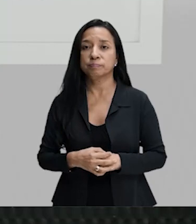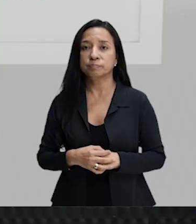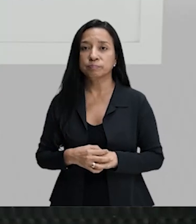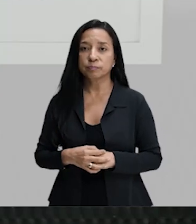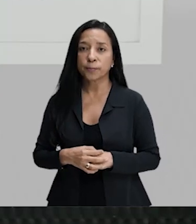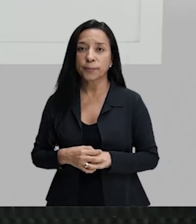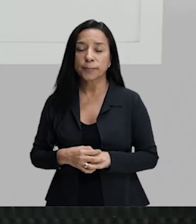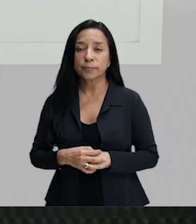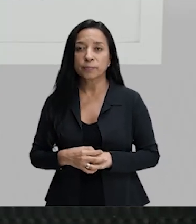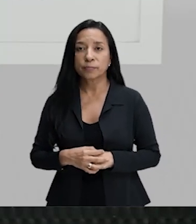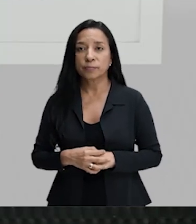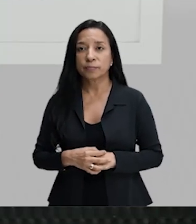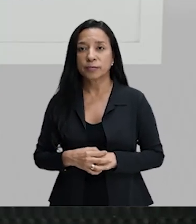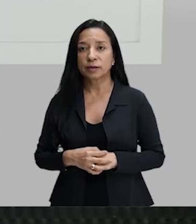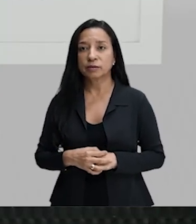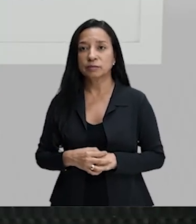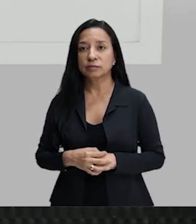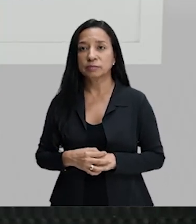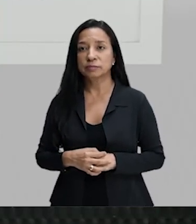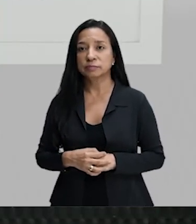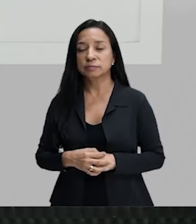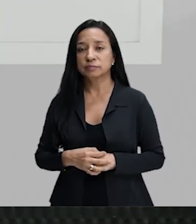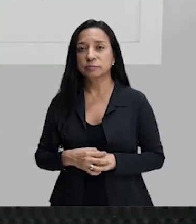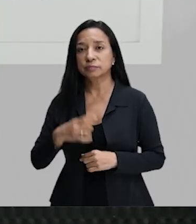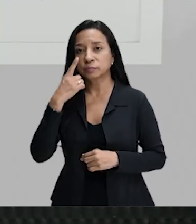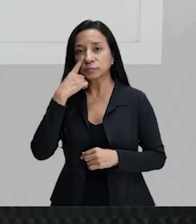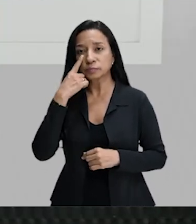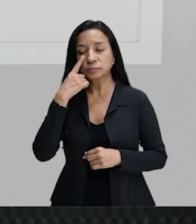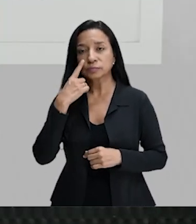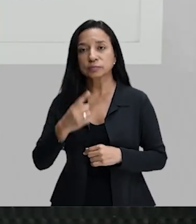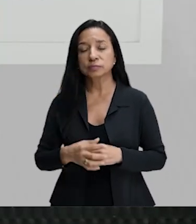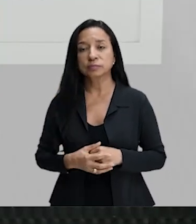0. Beleza? Olha só.